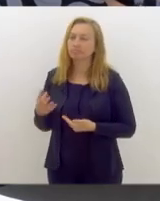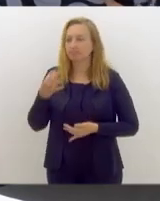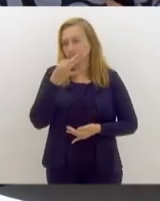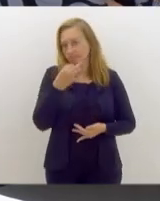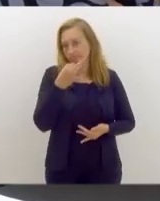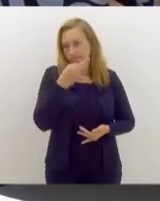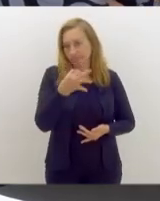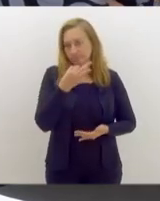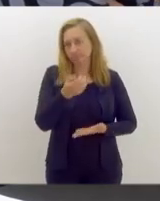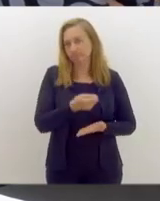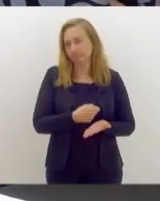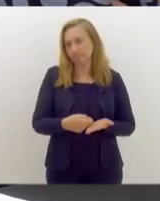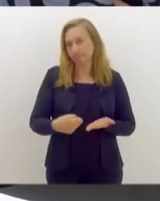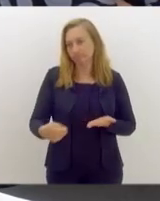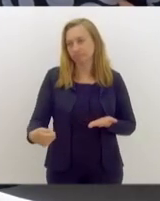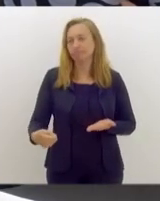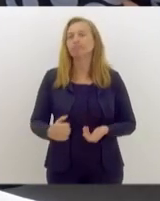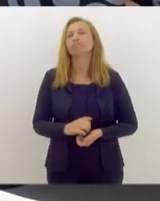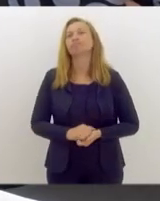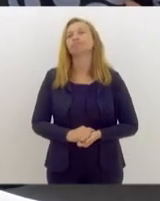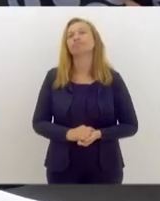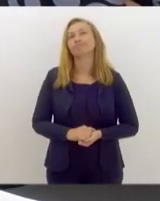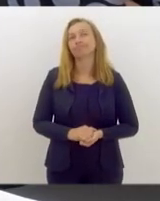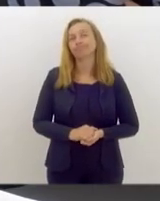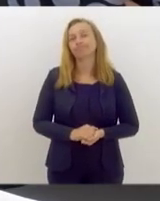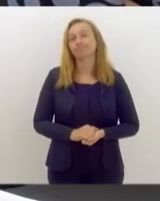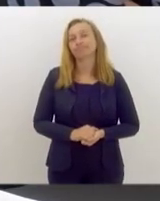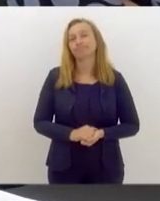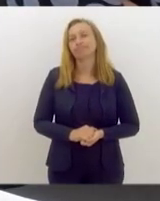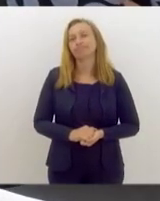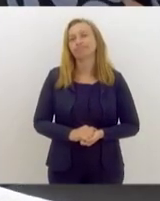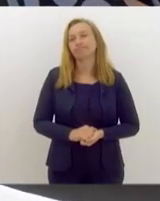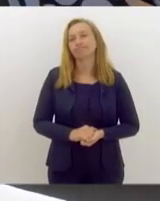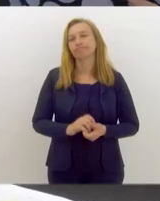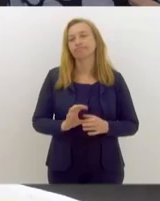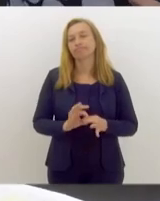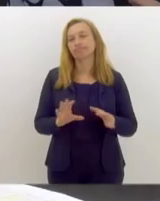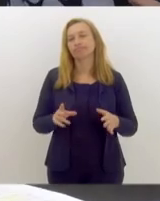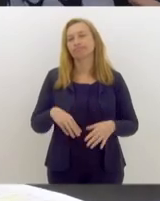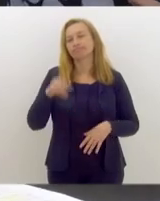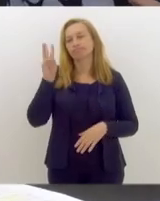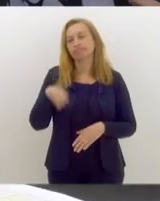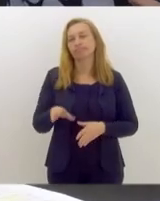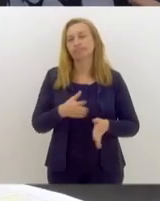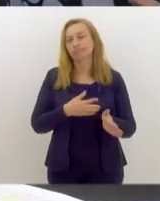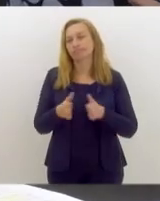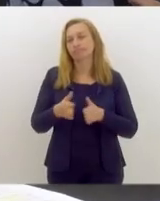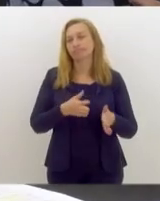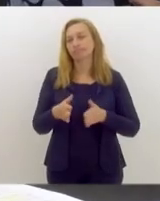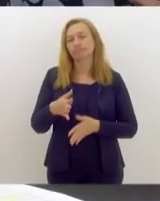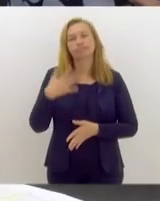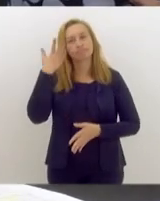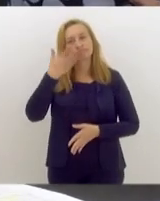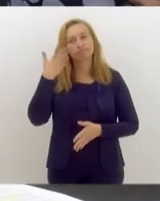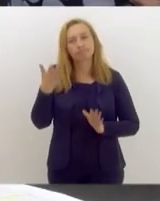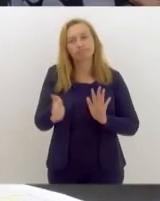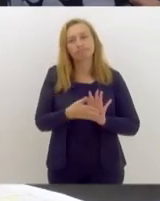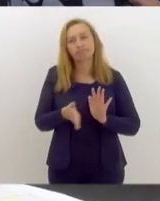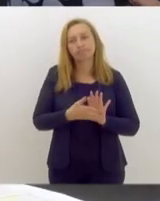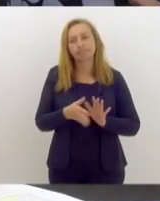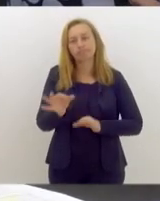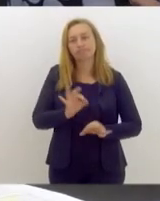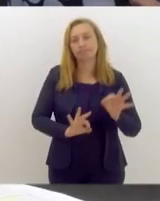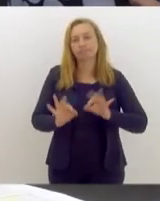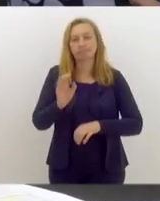sugestões por escrito, né? A gente vai disponibilizar, para quem ainda não teve acesso à mensagem, né, com a proposta do Plano Estadual